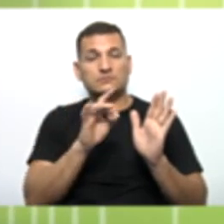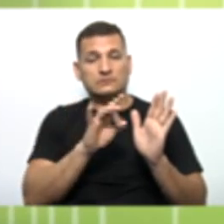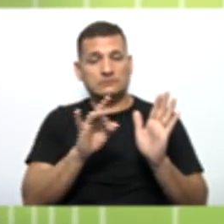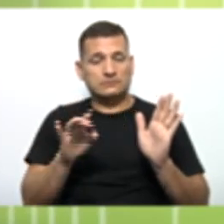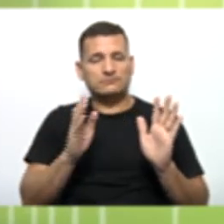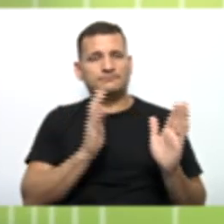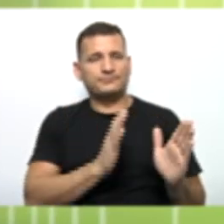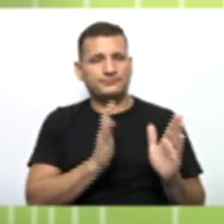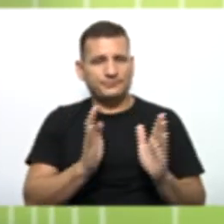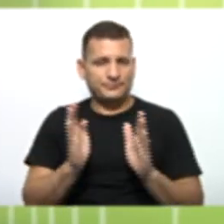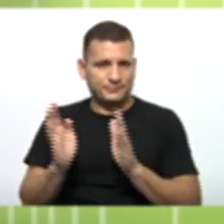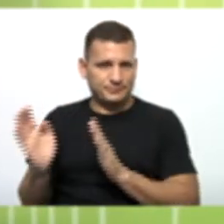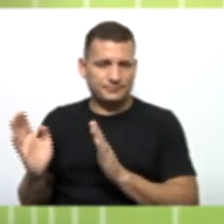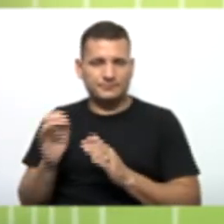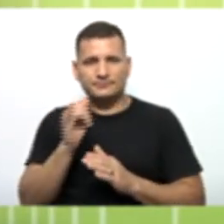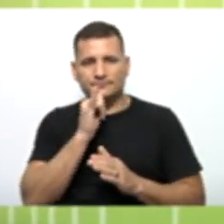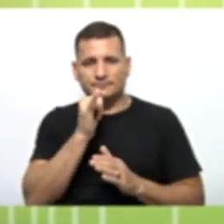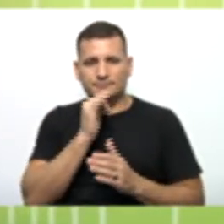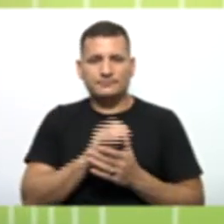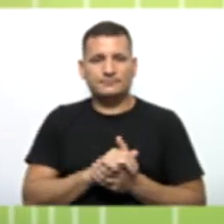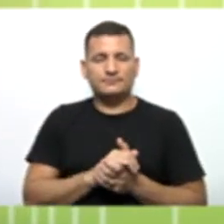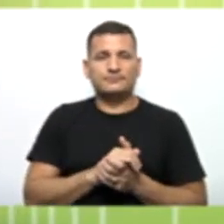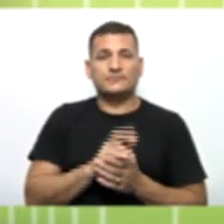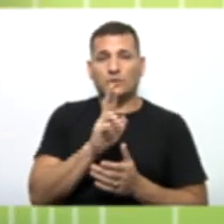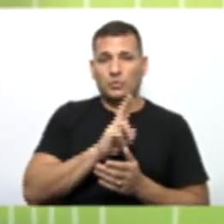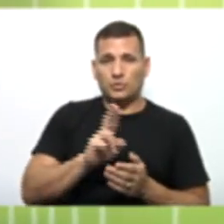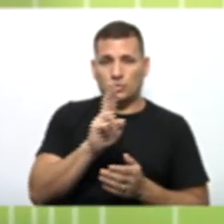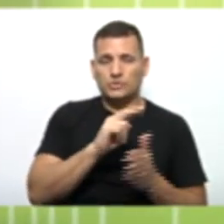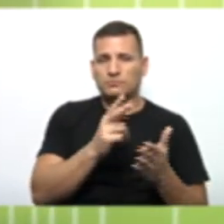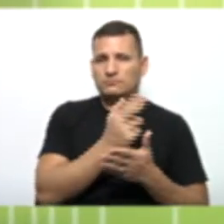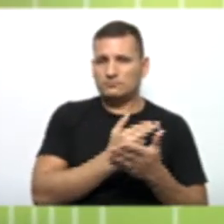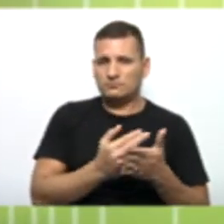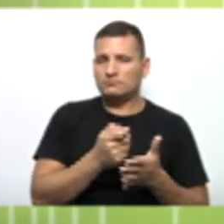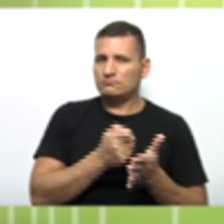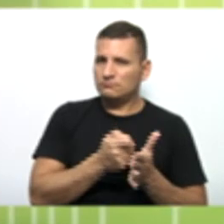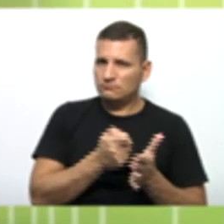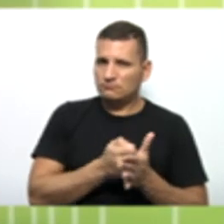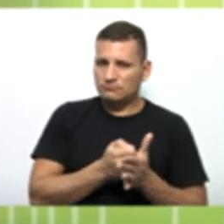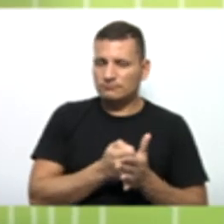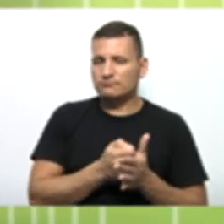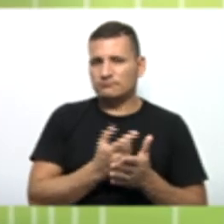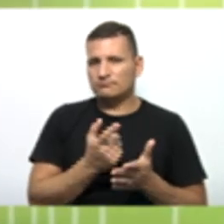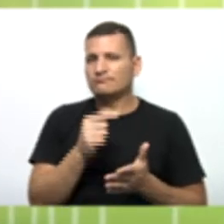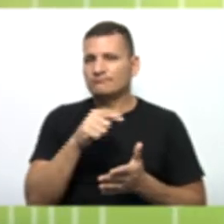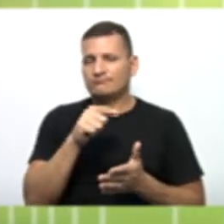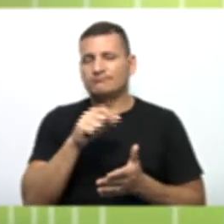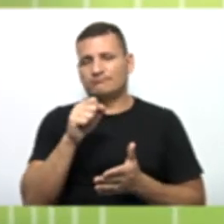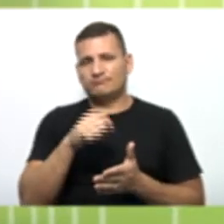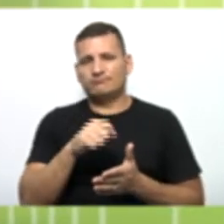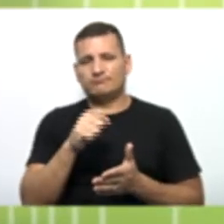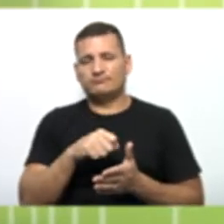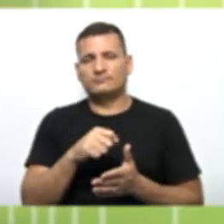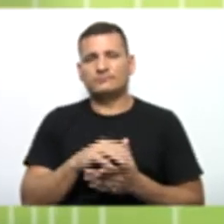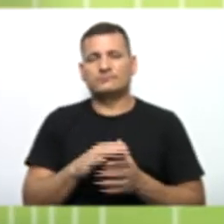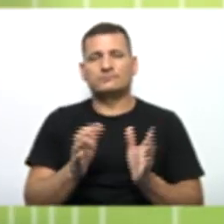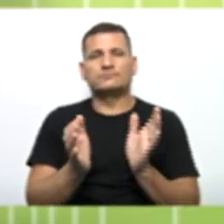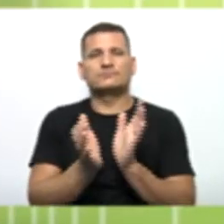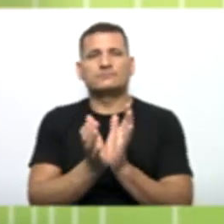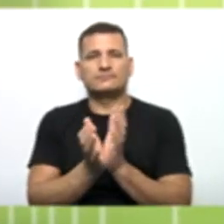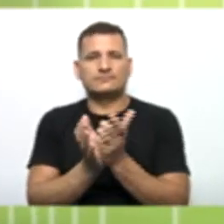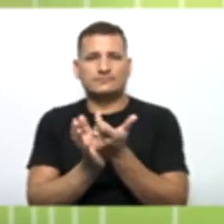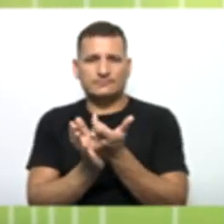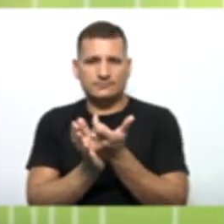você for desenvolver. Por exemplo, o diagrama de caso de uso é obrigatório, esse daí não tem para onde correr, gente. O diagrama de classe,